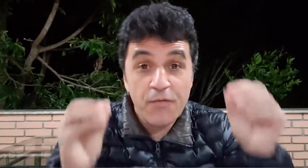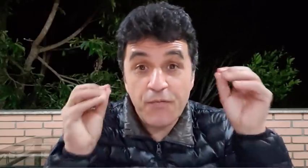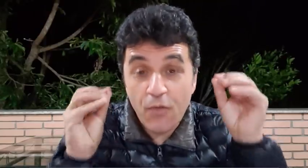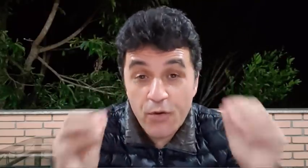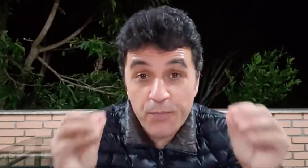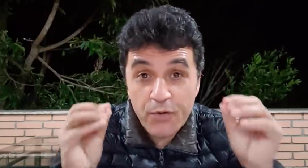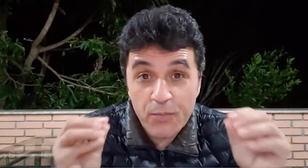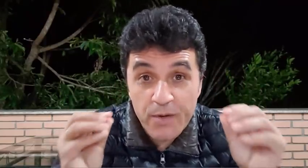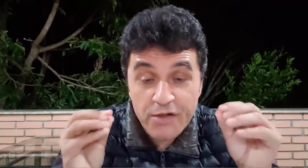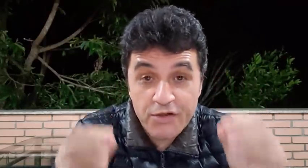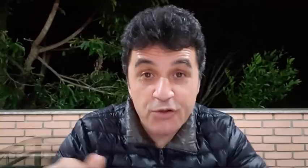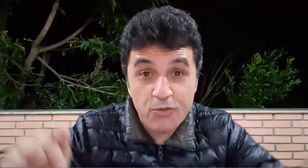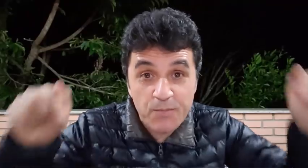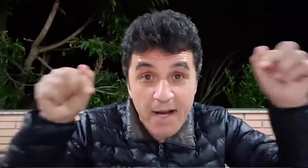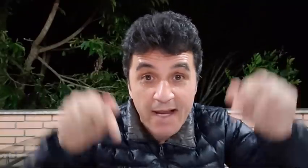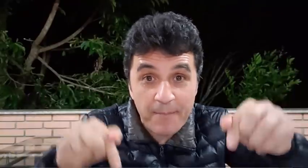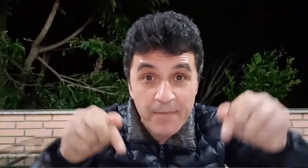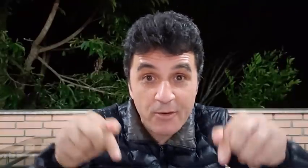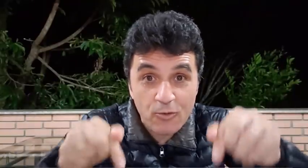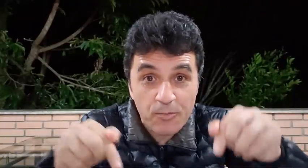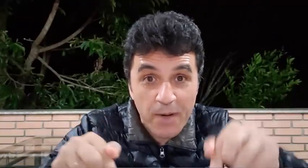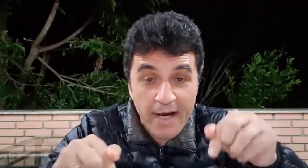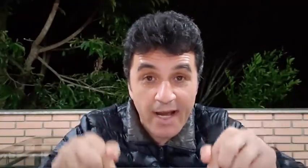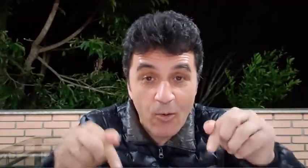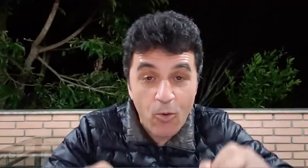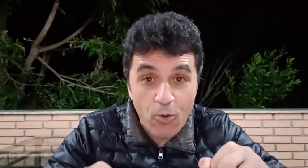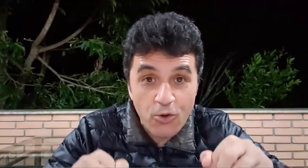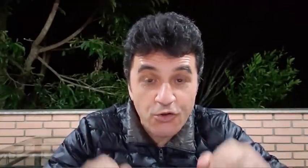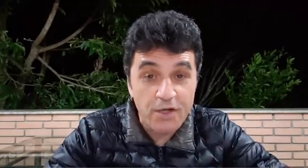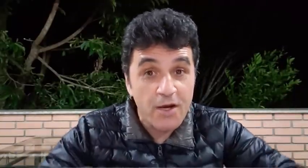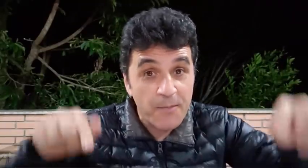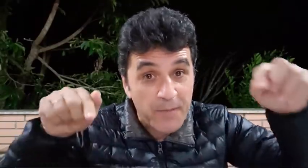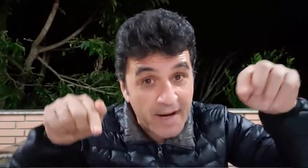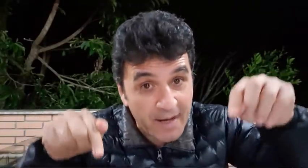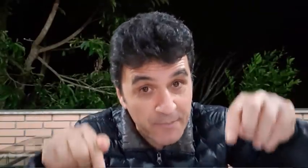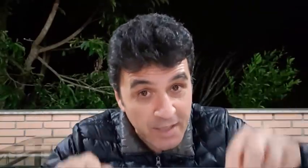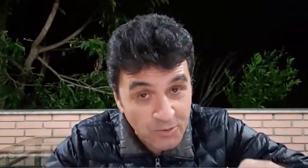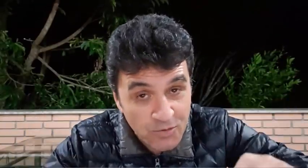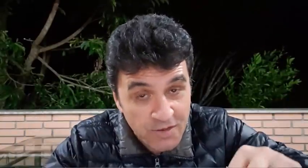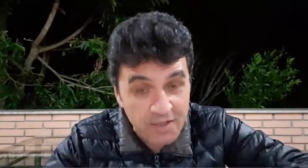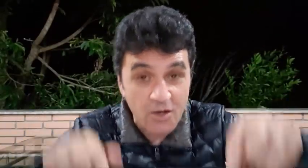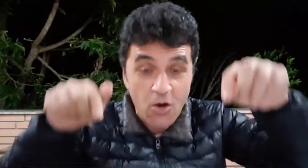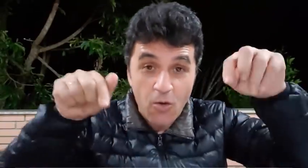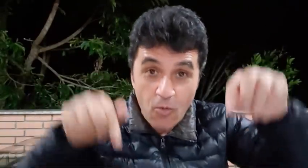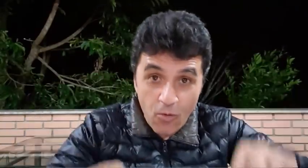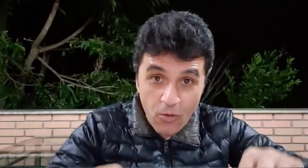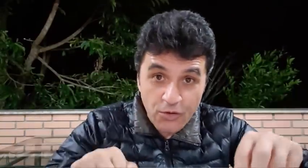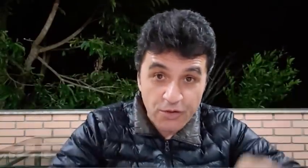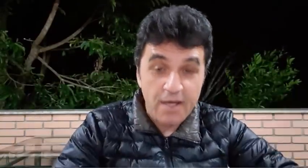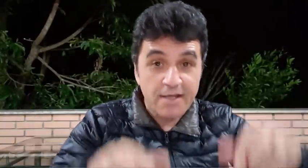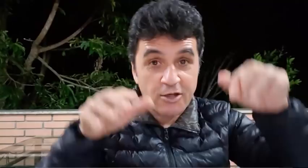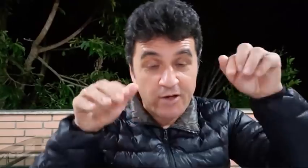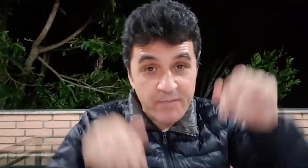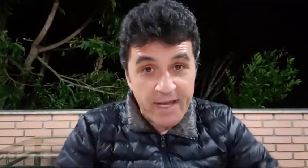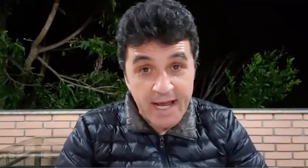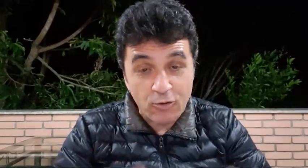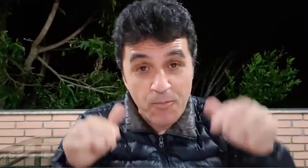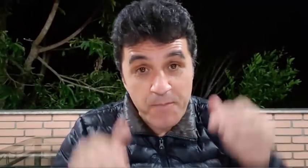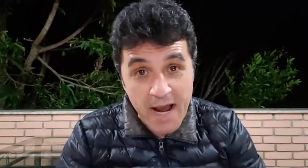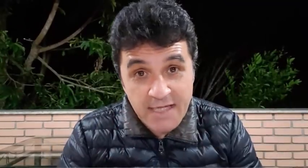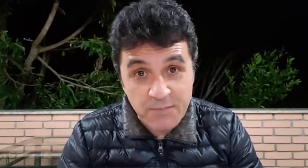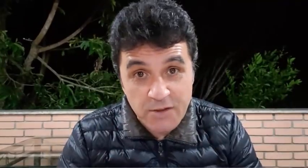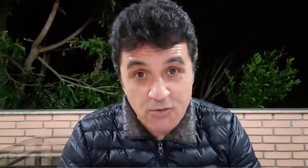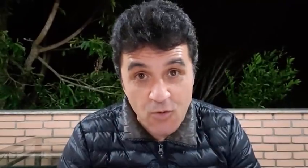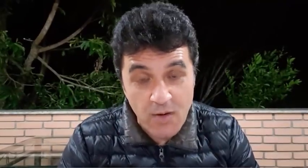percebeu, foi prometido pagamento para hoje. Pagamento, sim, hoje. Serão